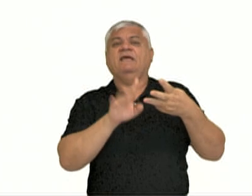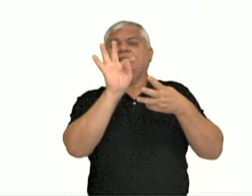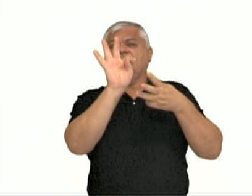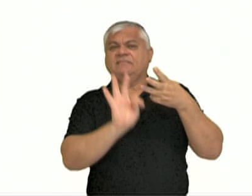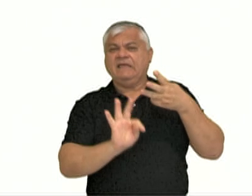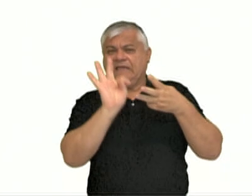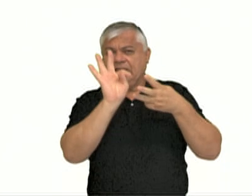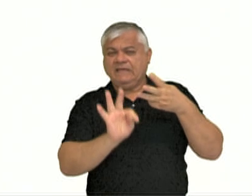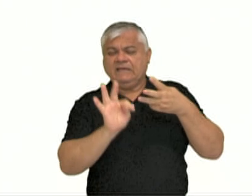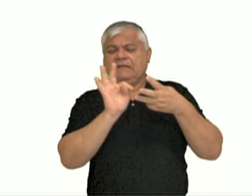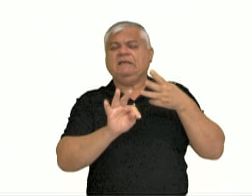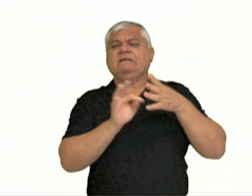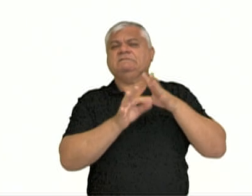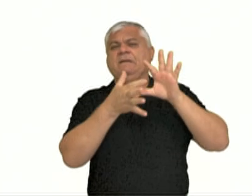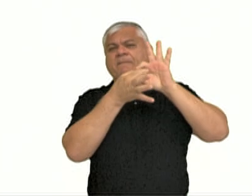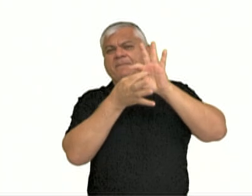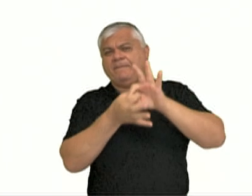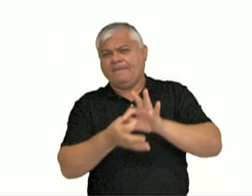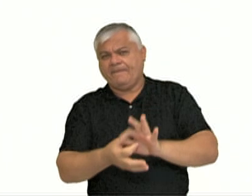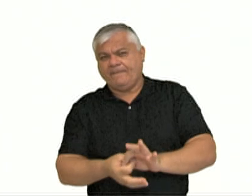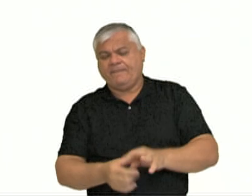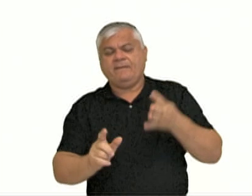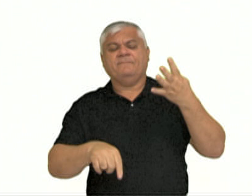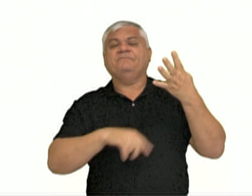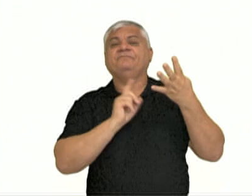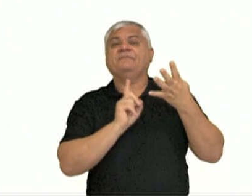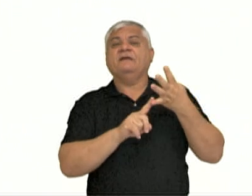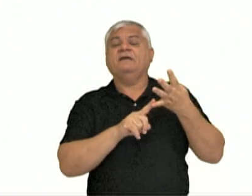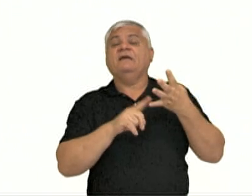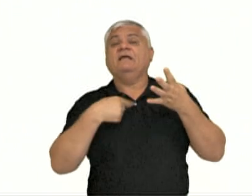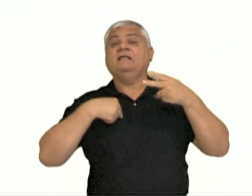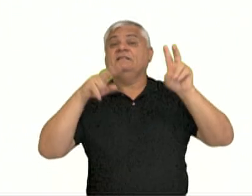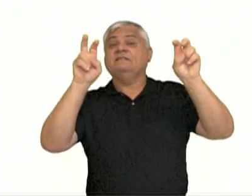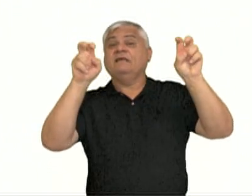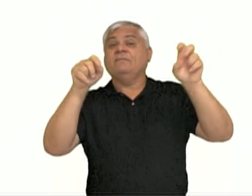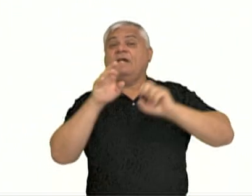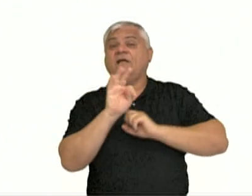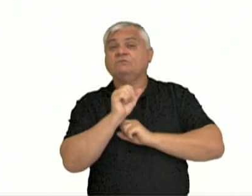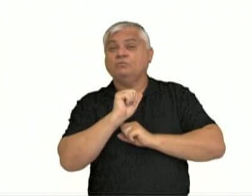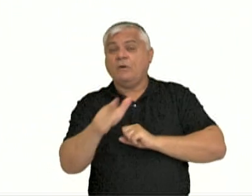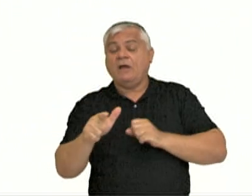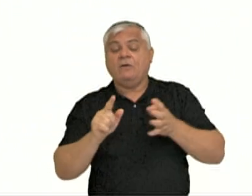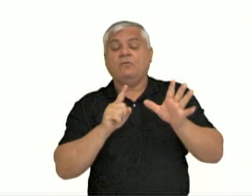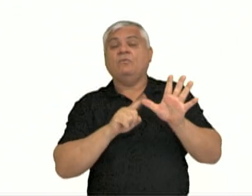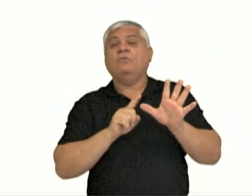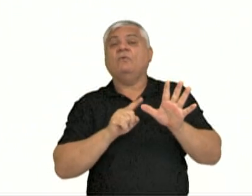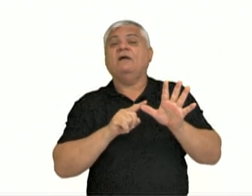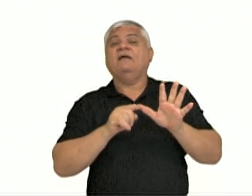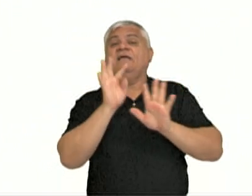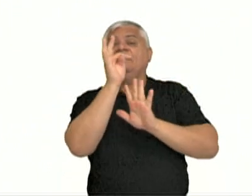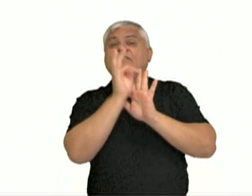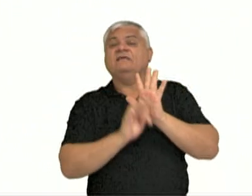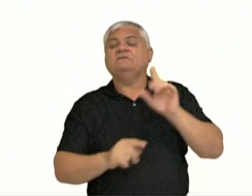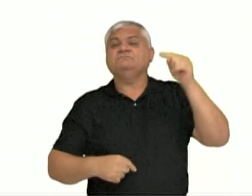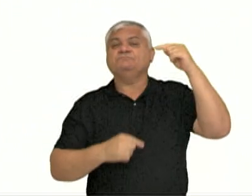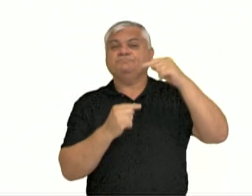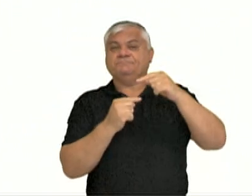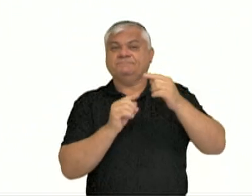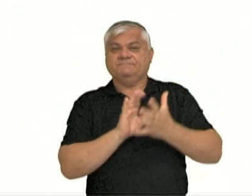textos dissertativos argumentativos, temas da atualidade e textos relativamente